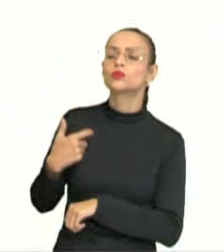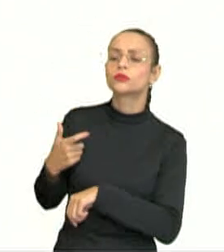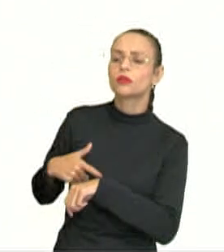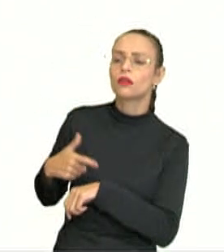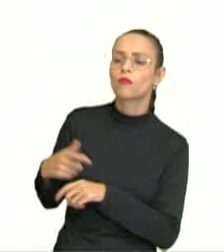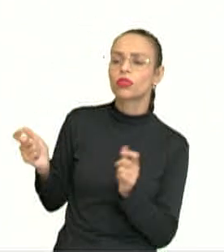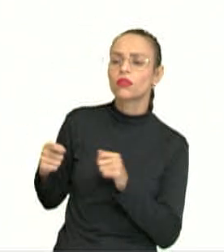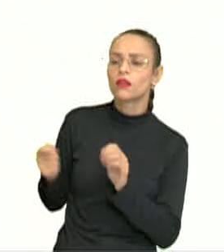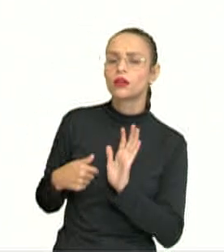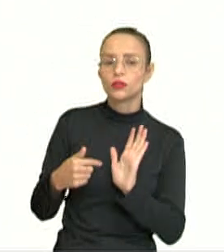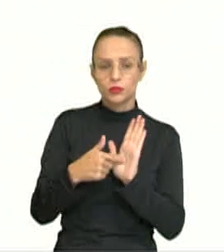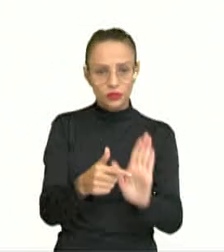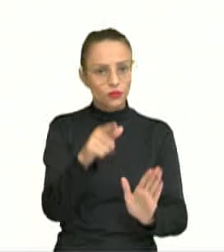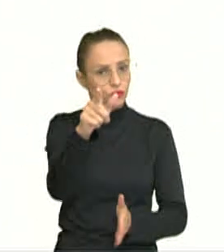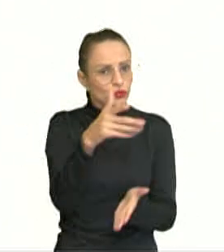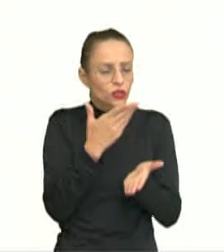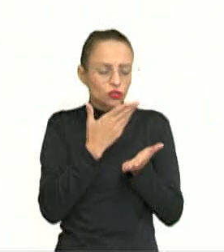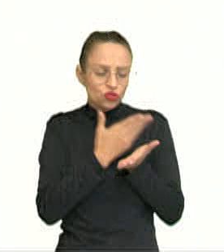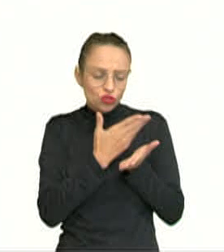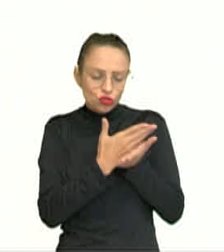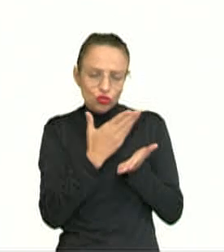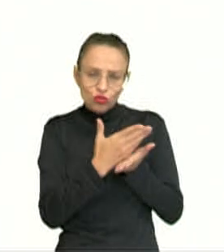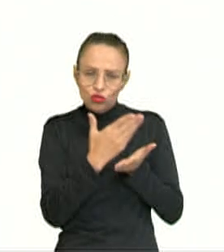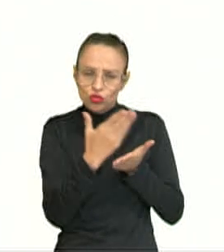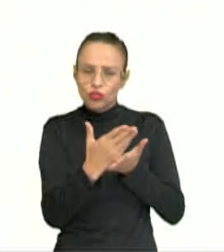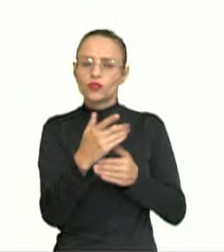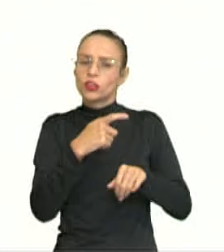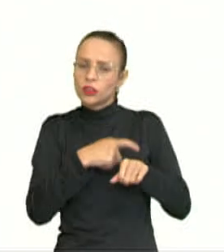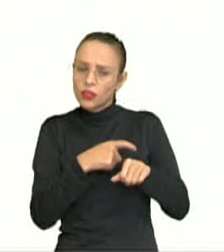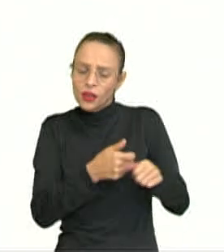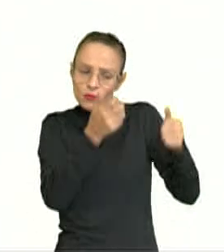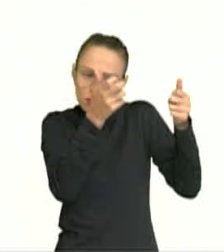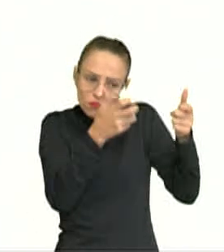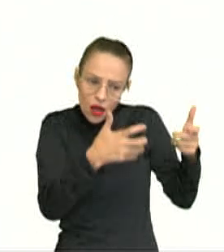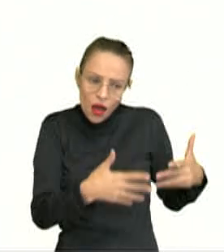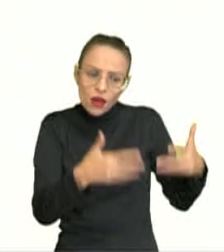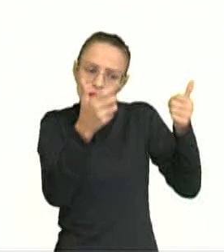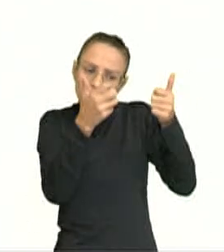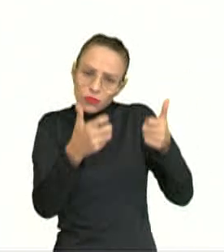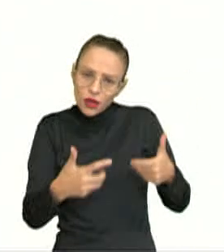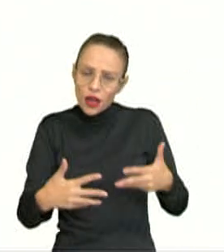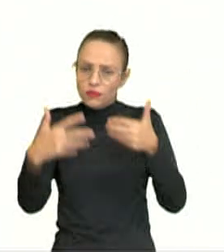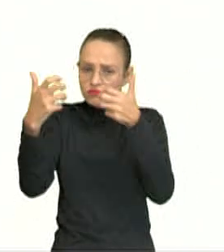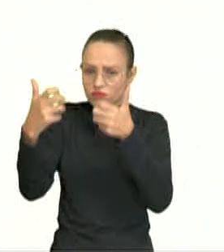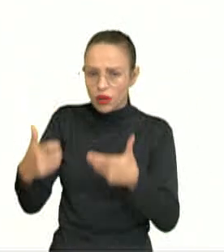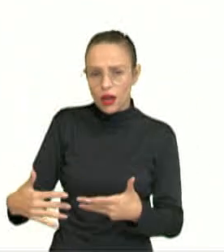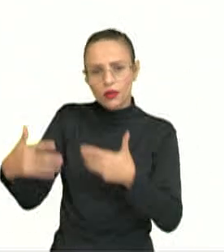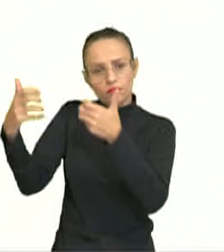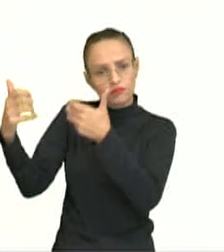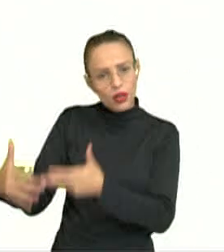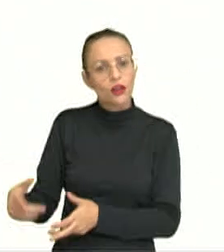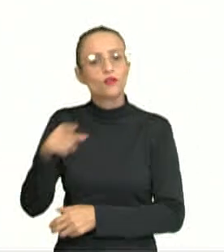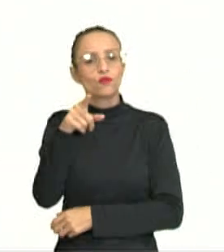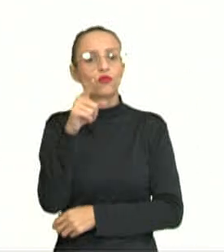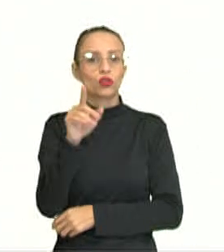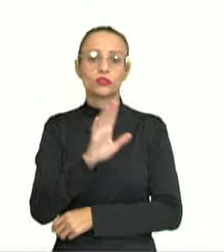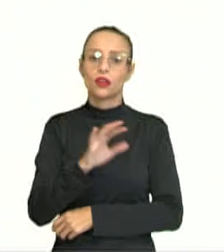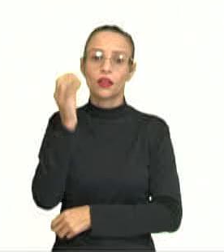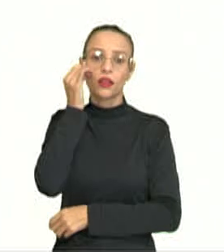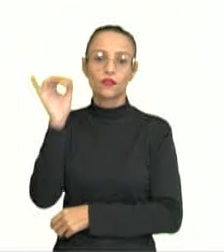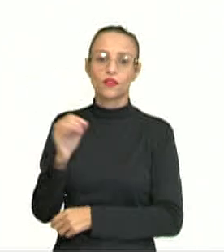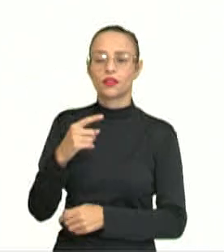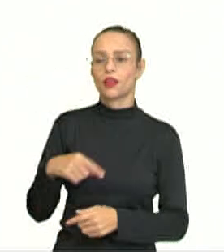tem. E aí você divide o seu tempo para saber sobre o que você vai falar em cada minuto, para que você não fique